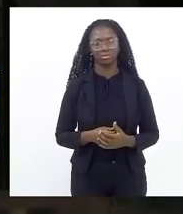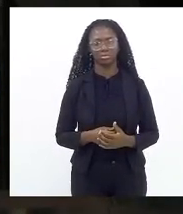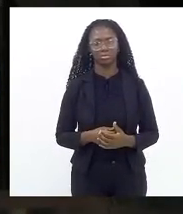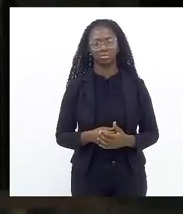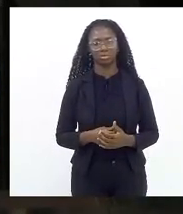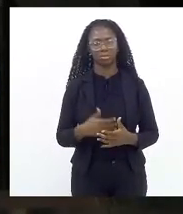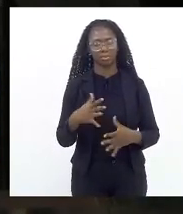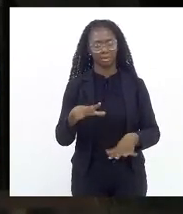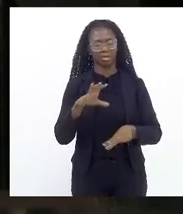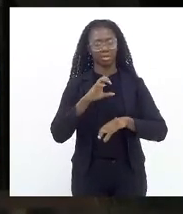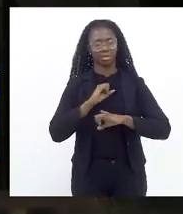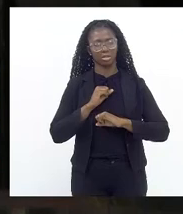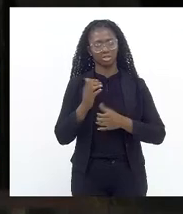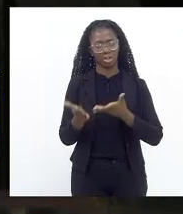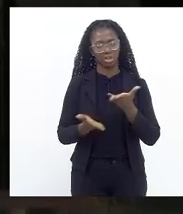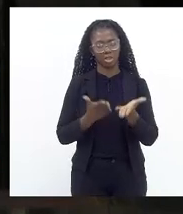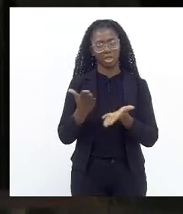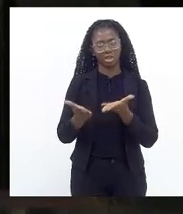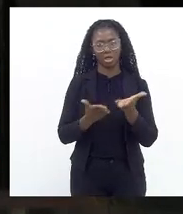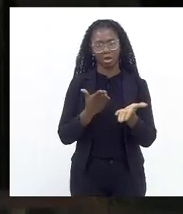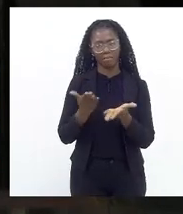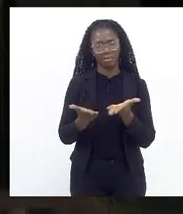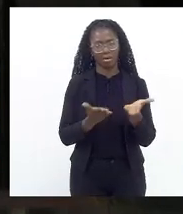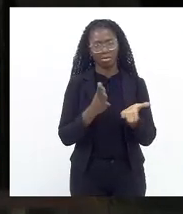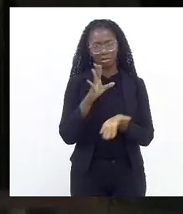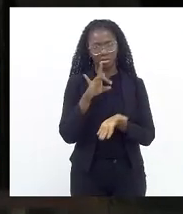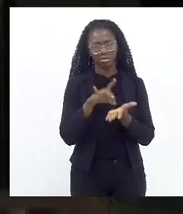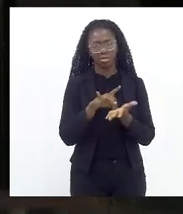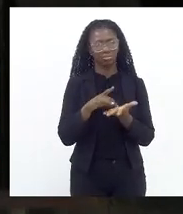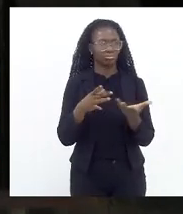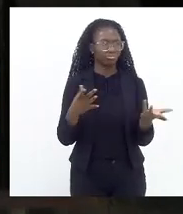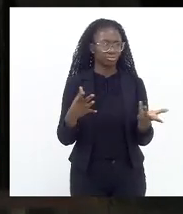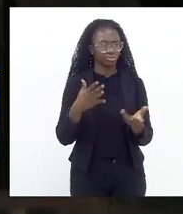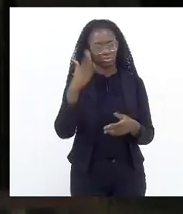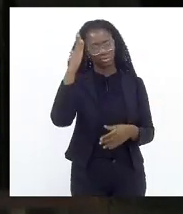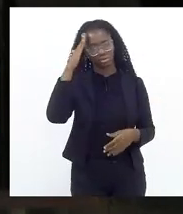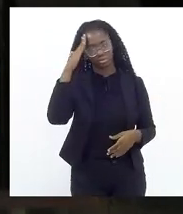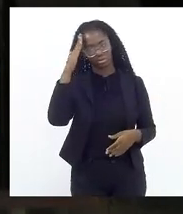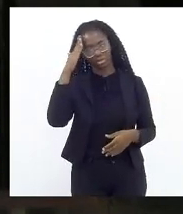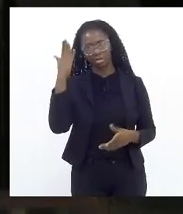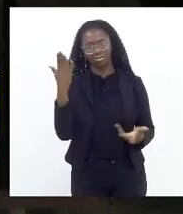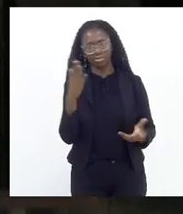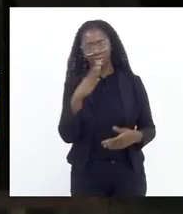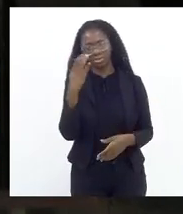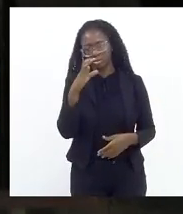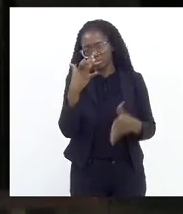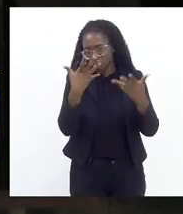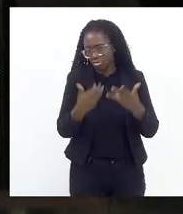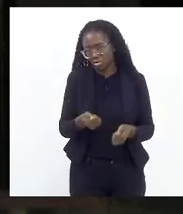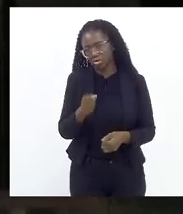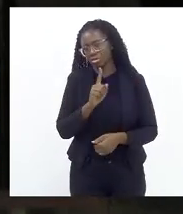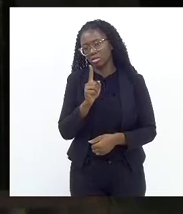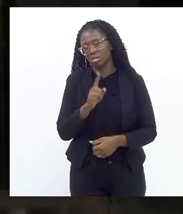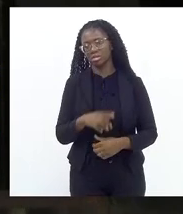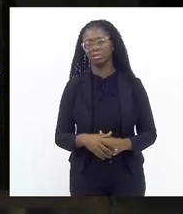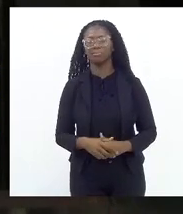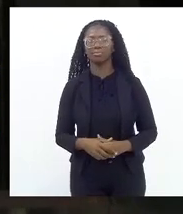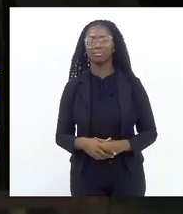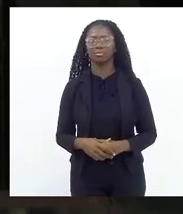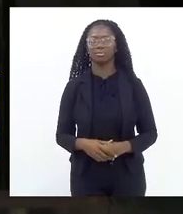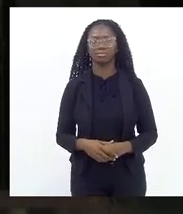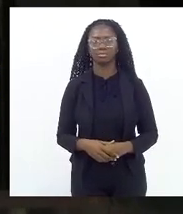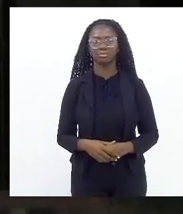estes tratamentos absolutamente recriminados pela ciência. Nesse